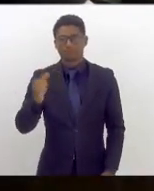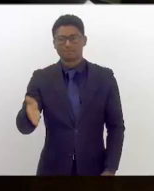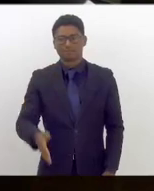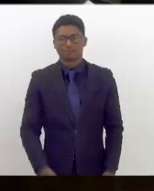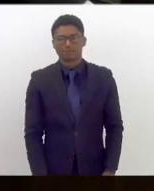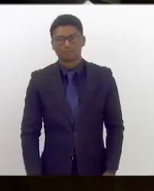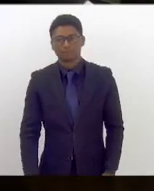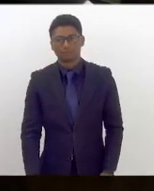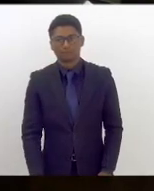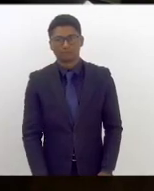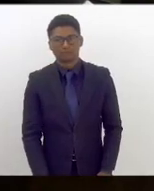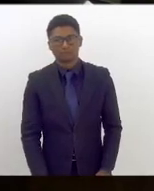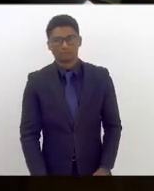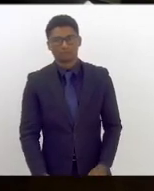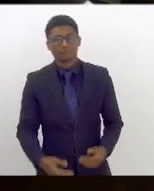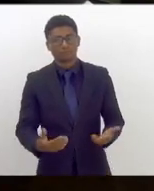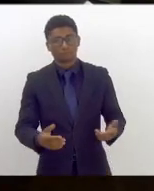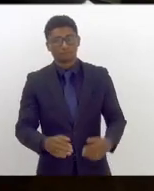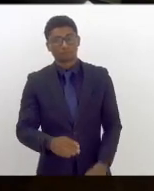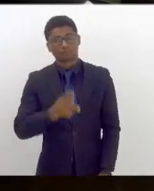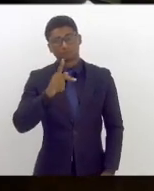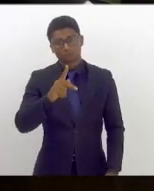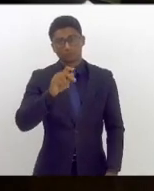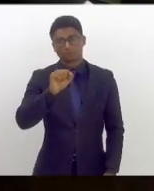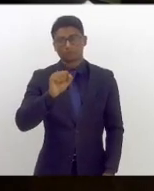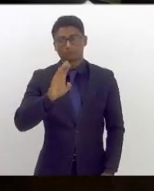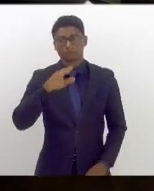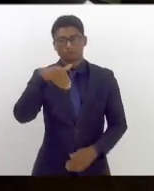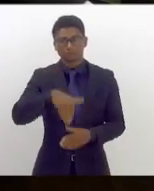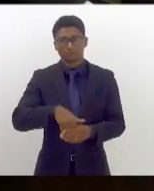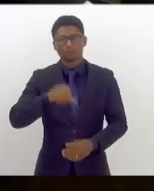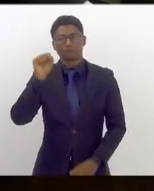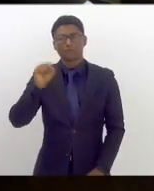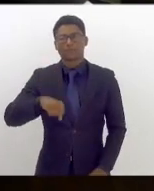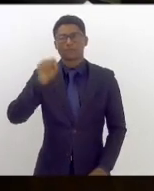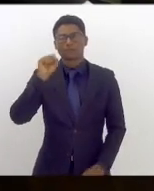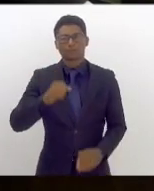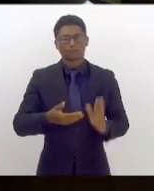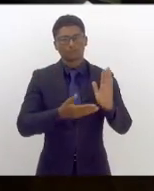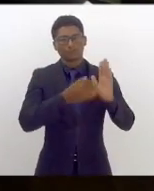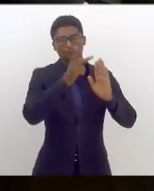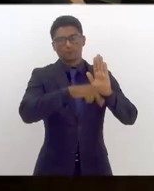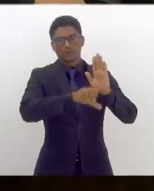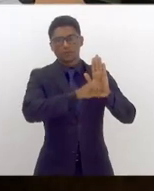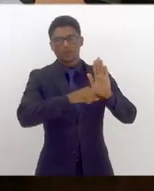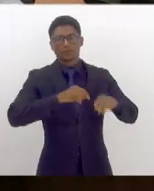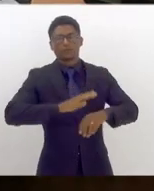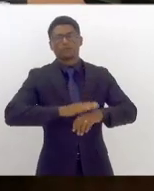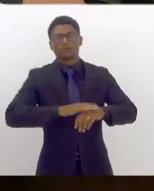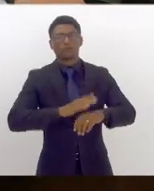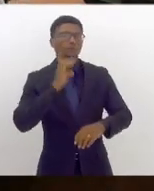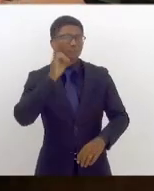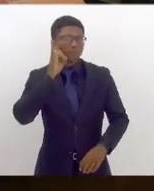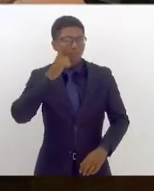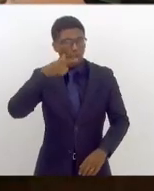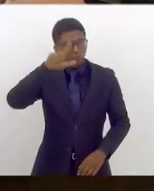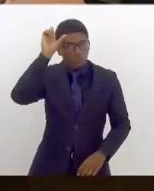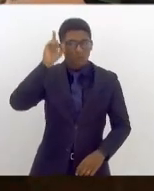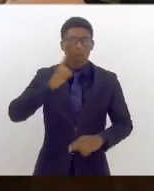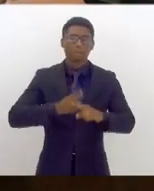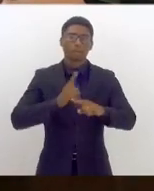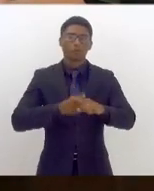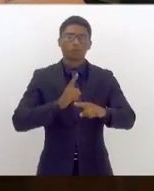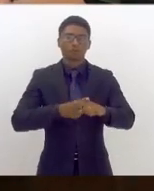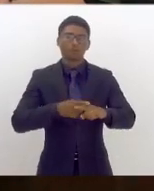o PSB vota sim ao projeto do deputado Municipal porque ele melhora